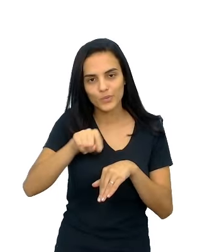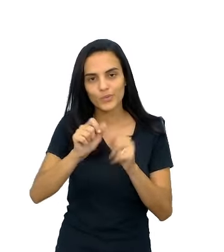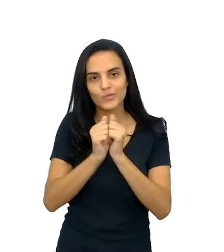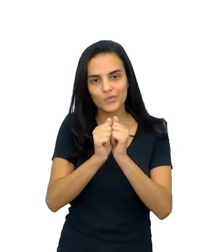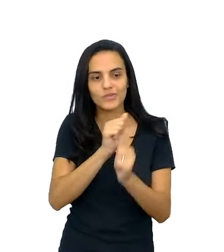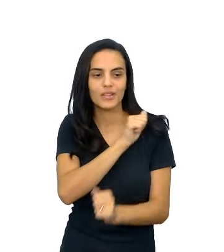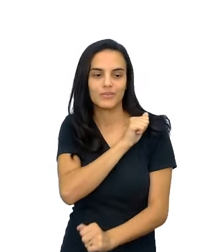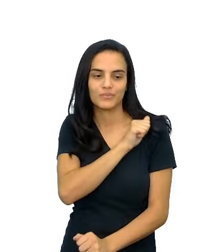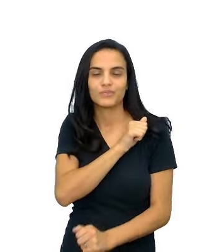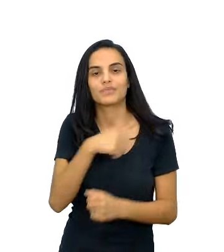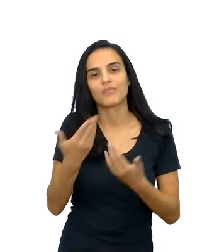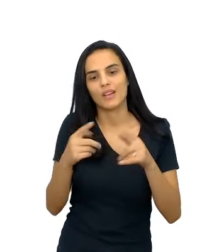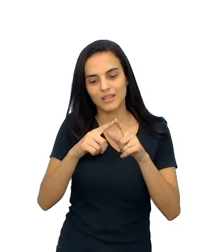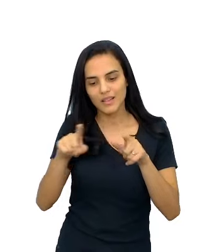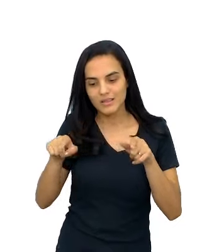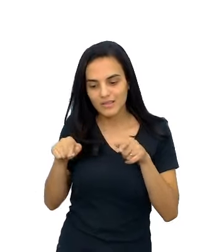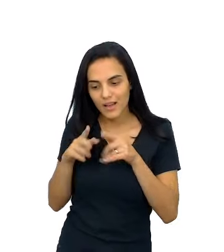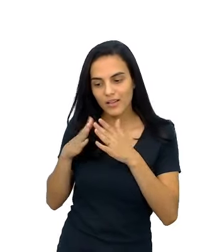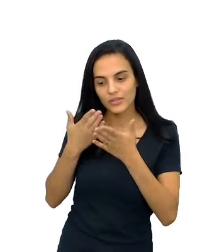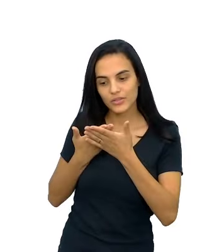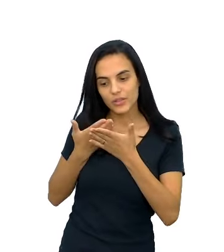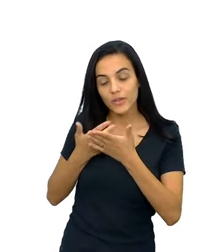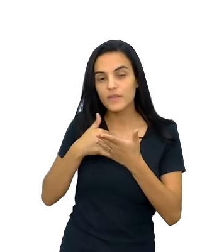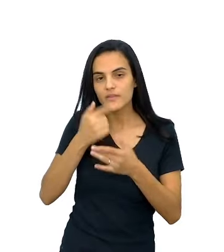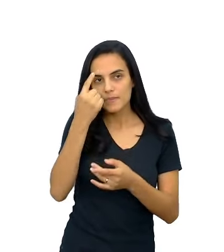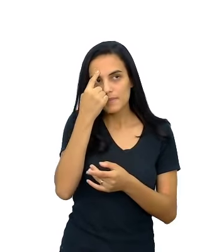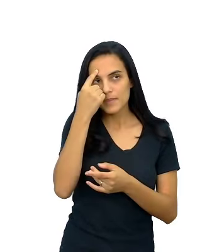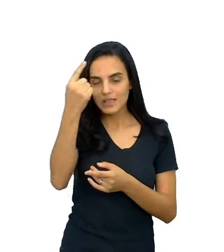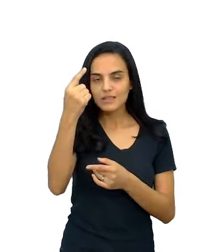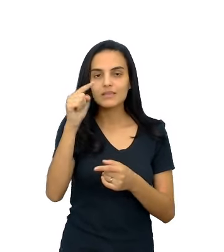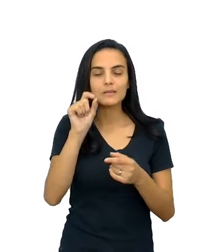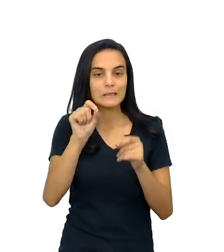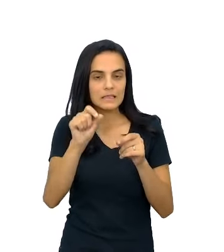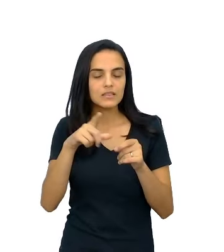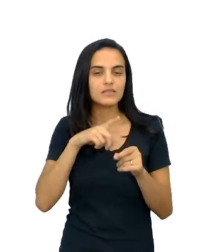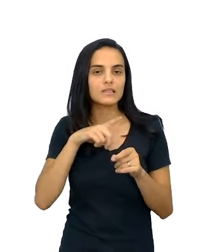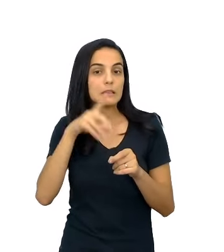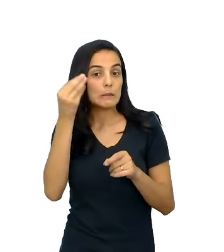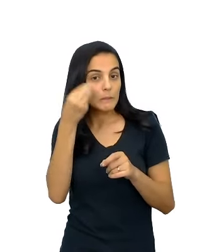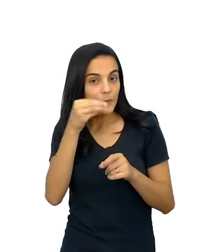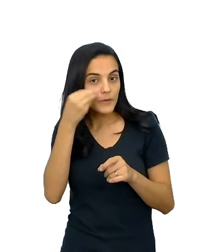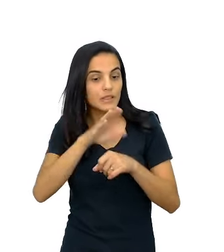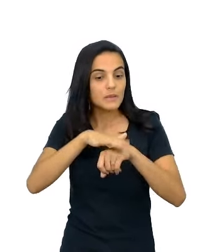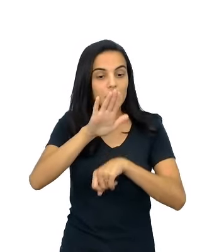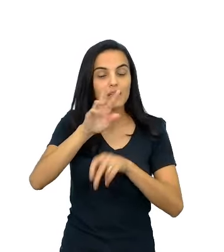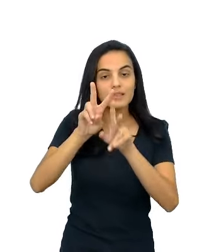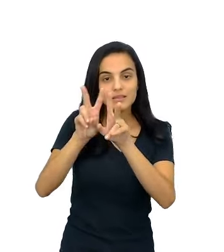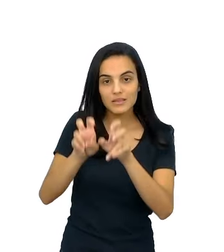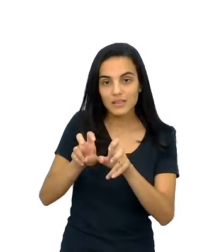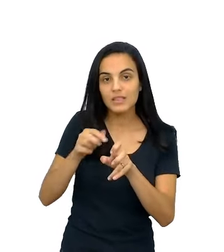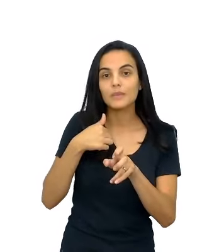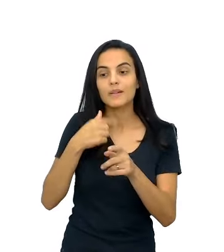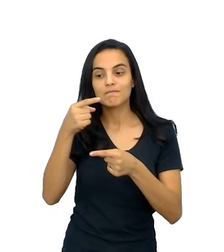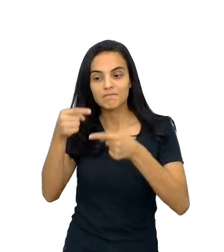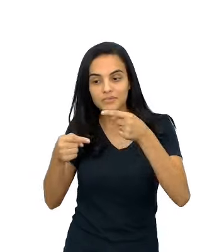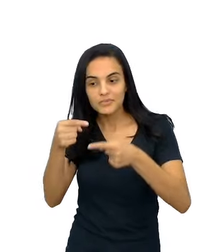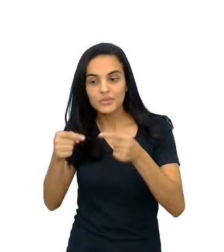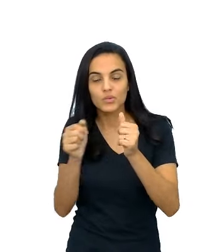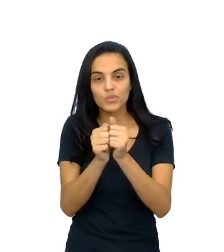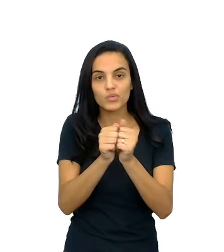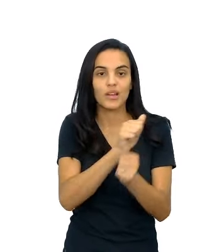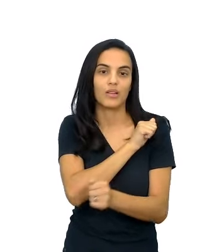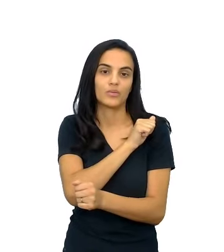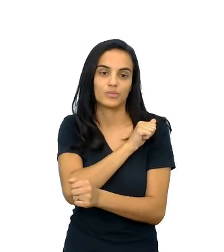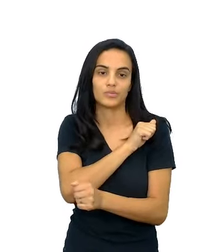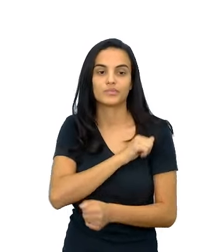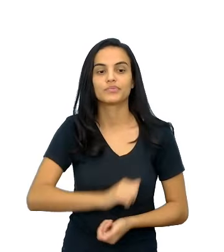né? Em sala de aula, eu fico pensando, né, eu poderia ter aproveitado mais o tema para discutir com os estudantes, né?